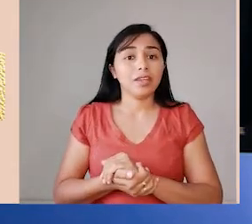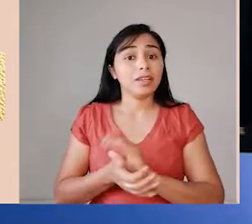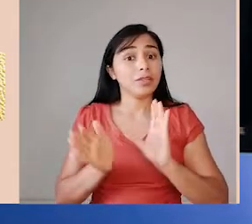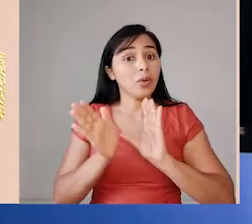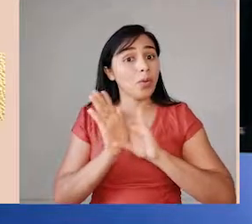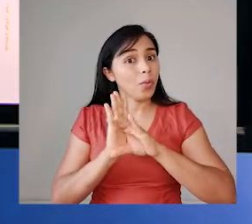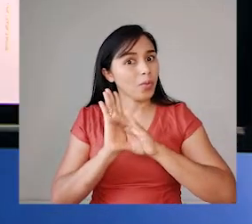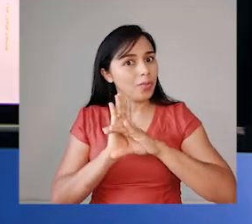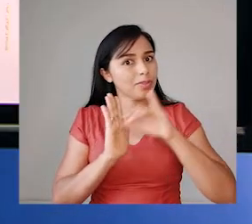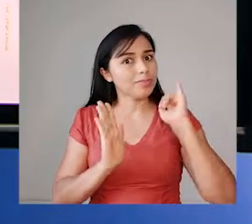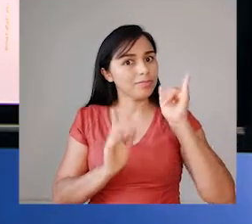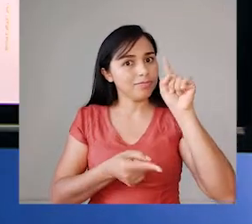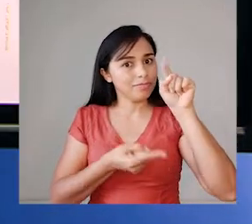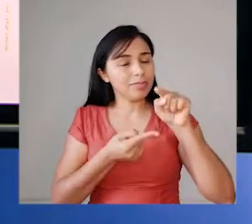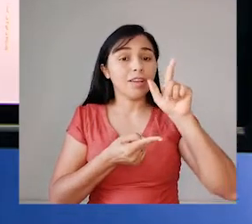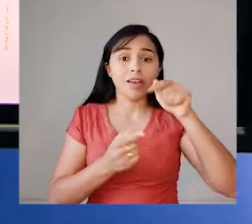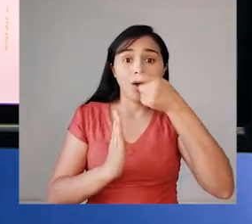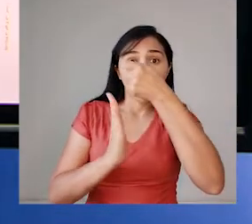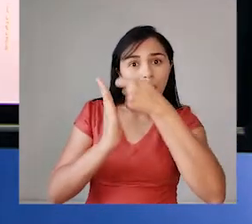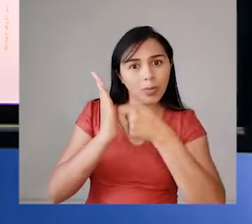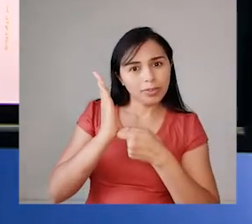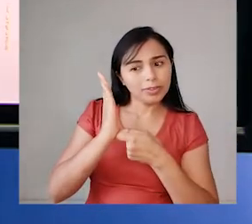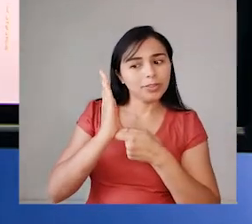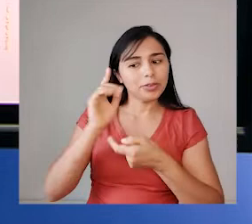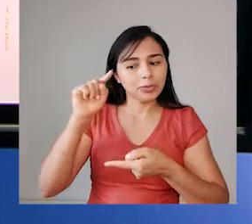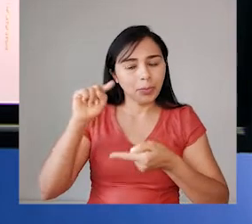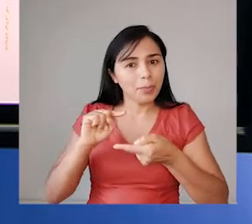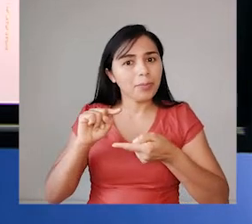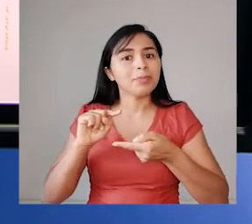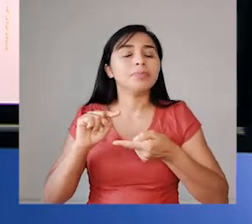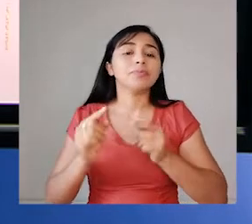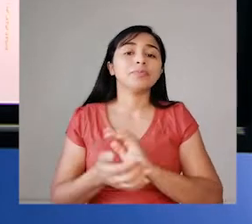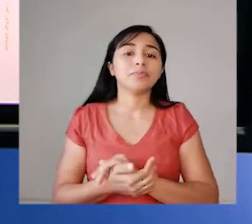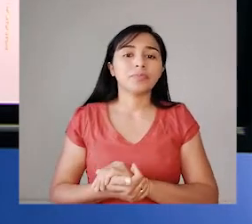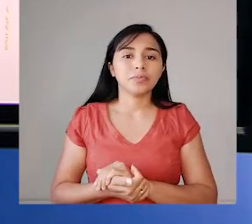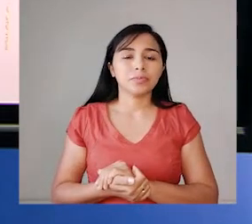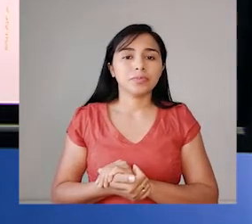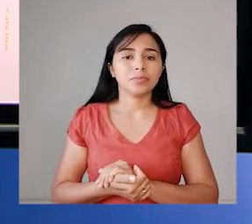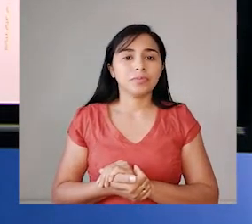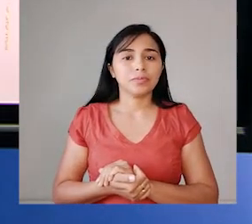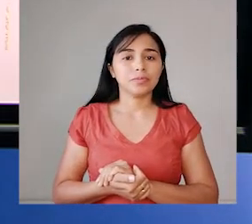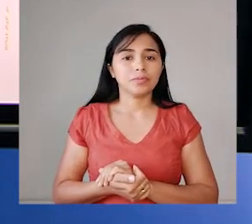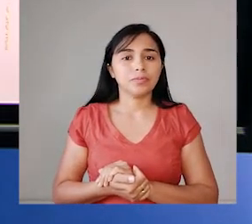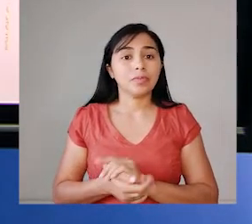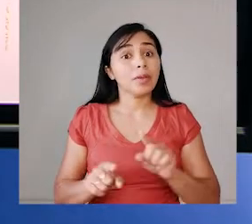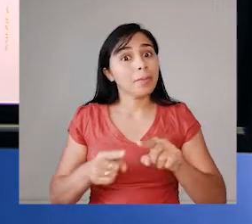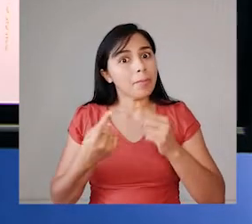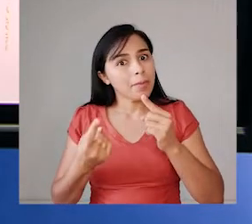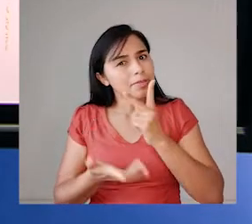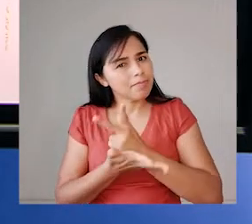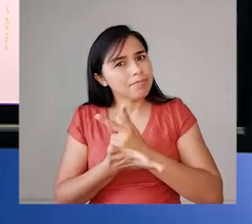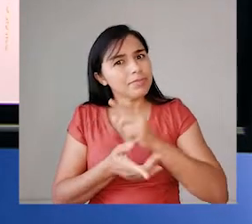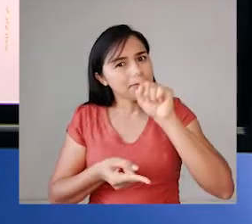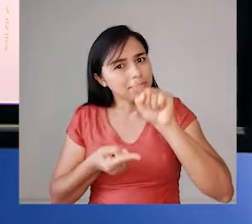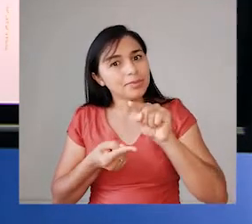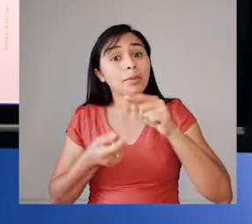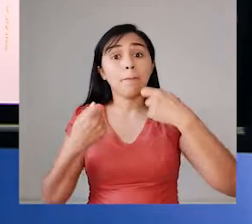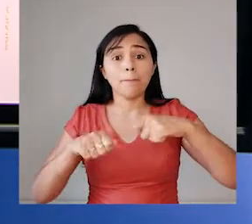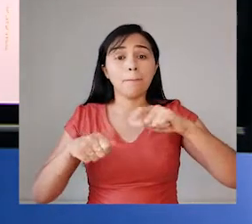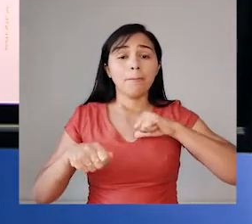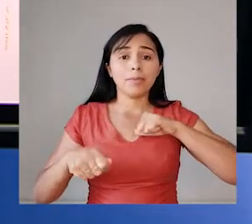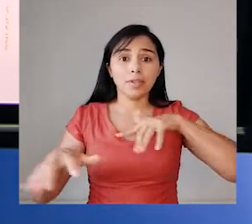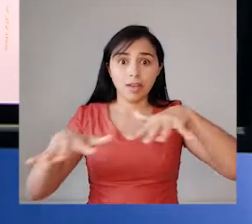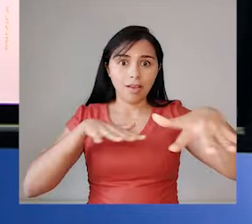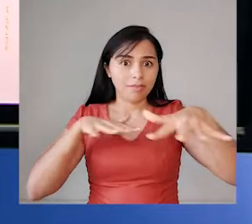mínima e, portanto, mesmo microscópico, deve conter ação, personagem